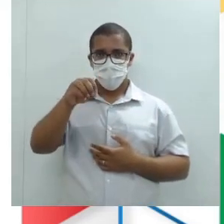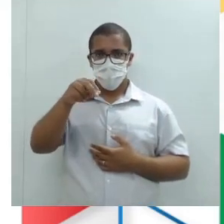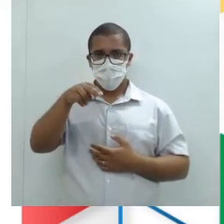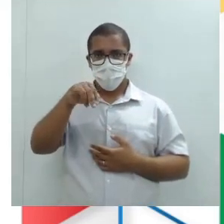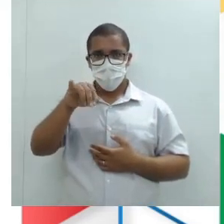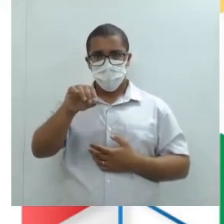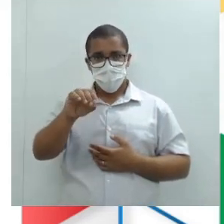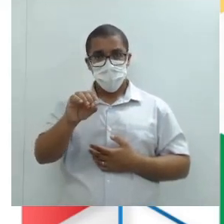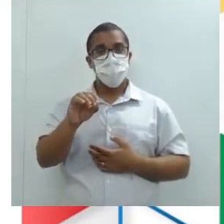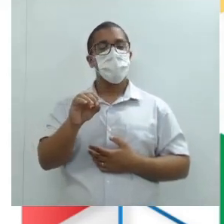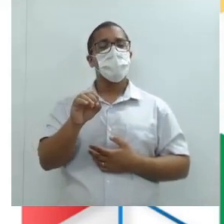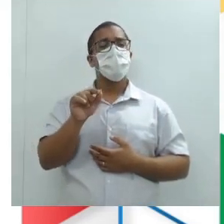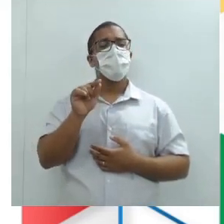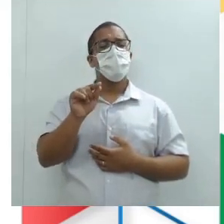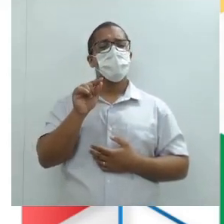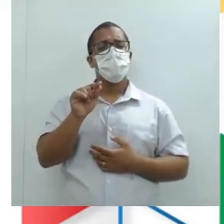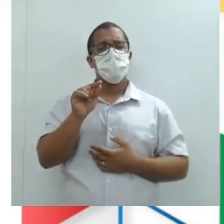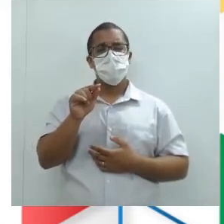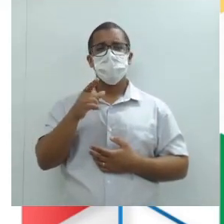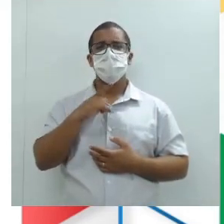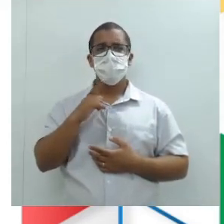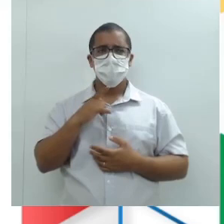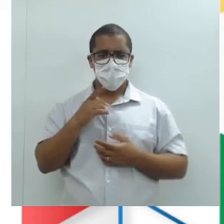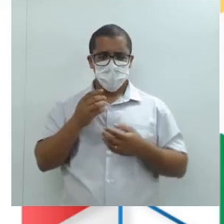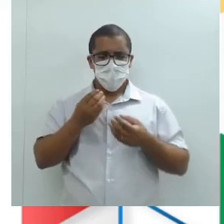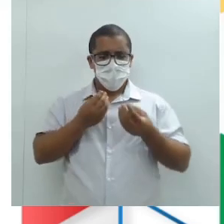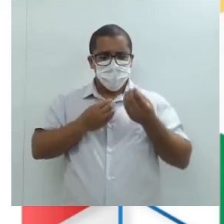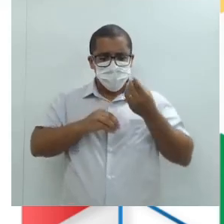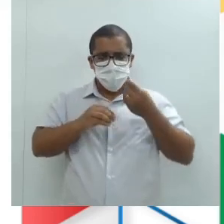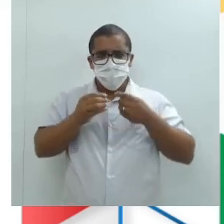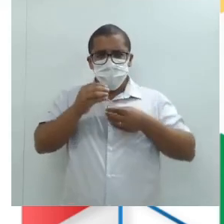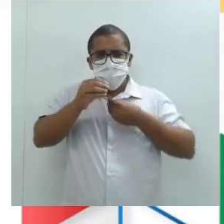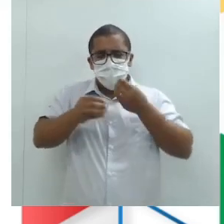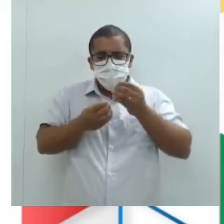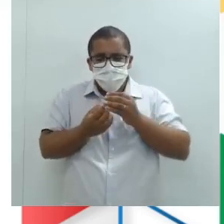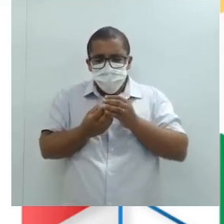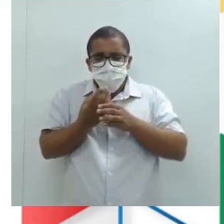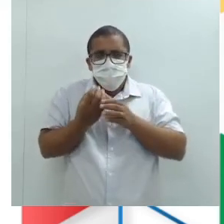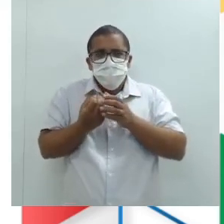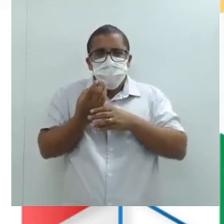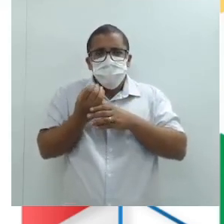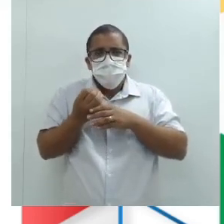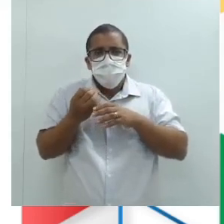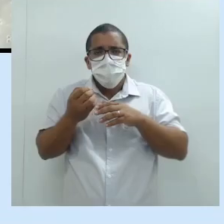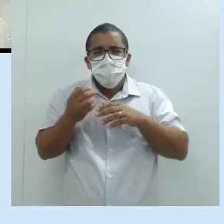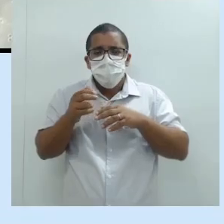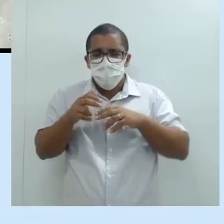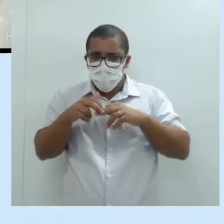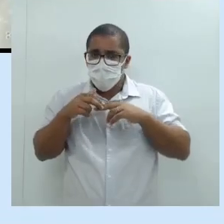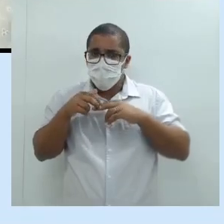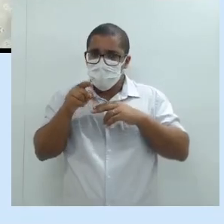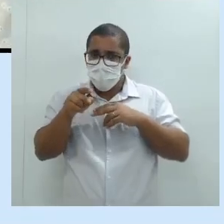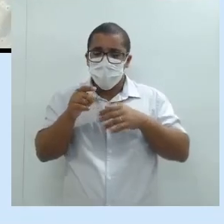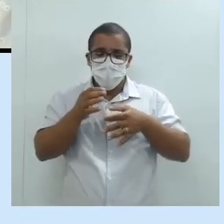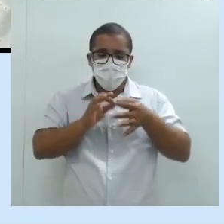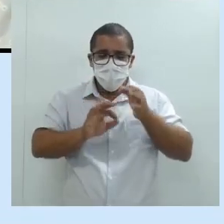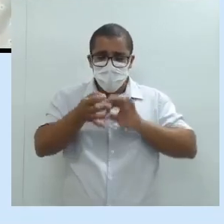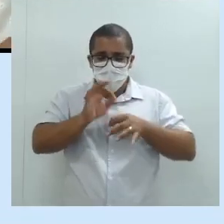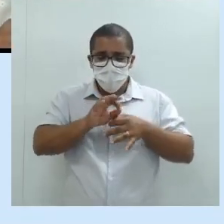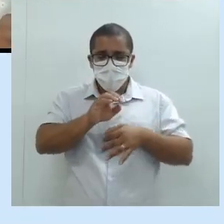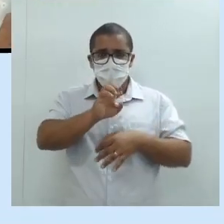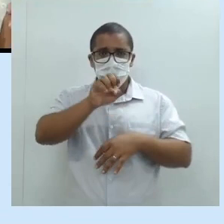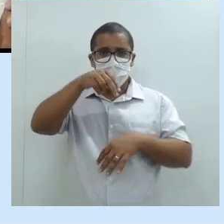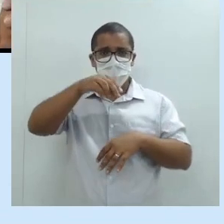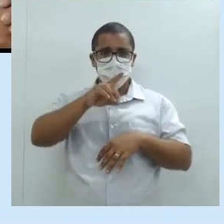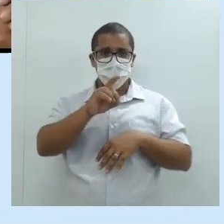hormônios, eles vão ser ali, substâncias que são produzidas pelas glândulas endócrinas. Elas podem